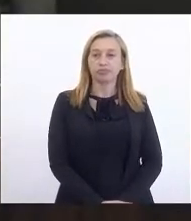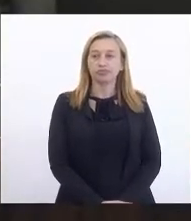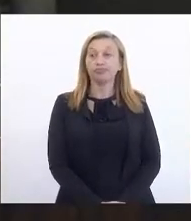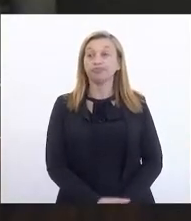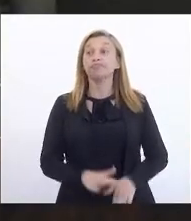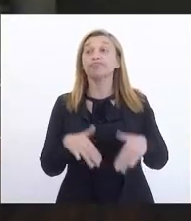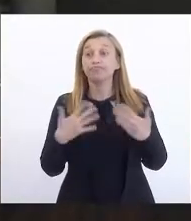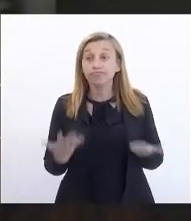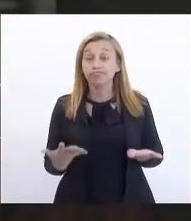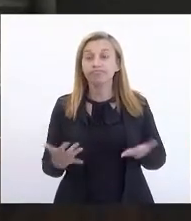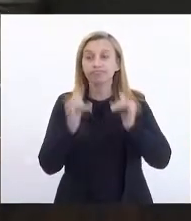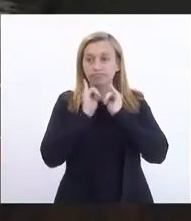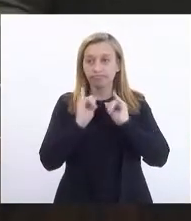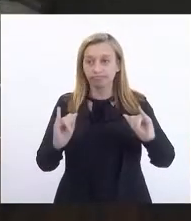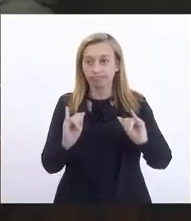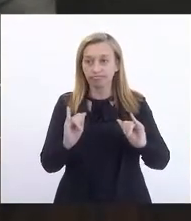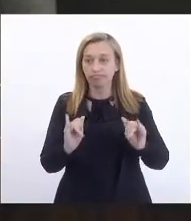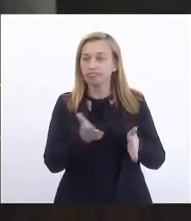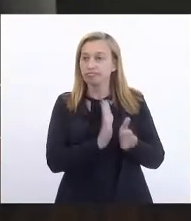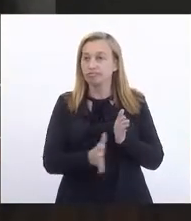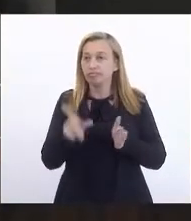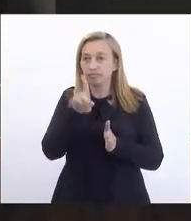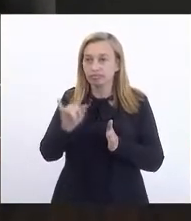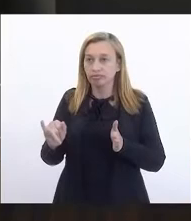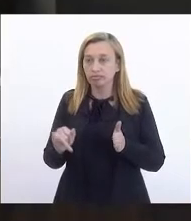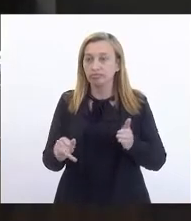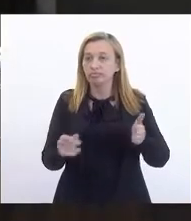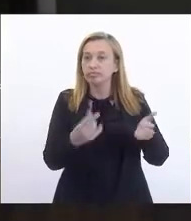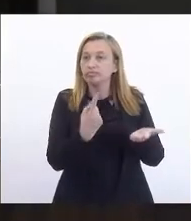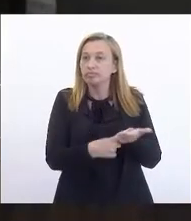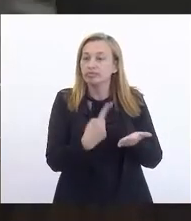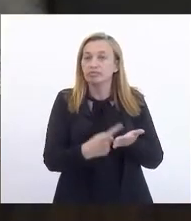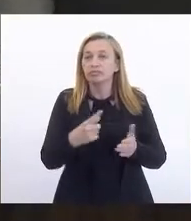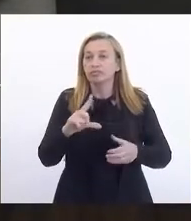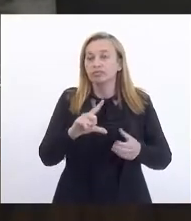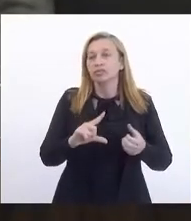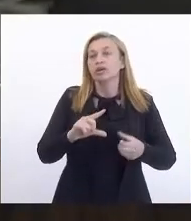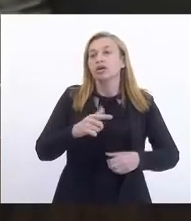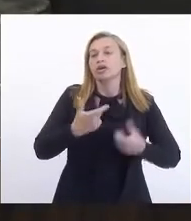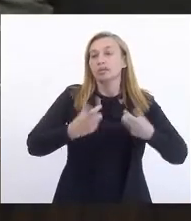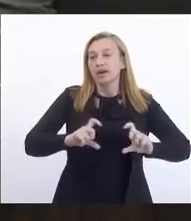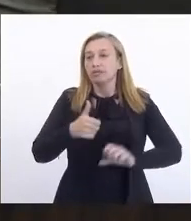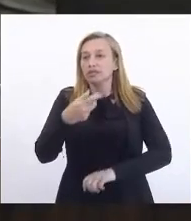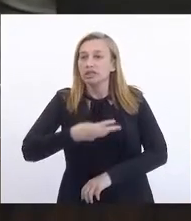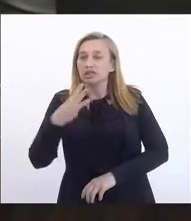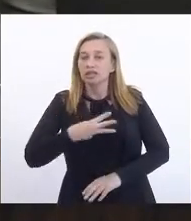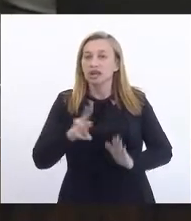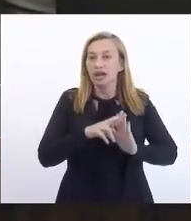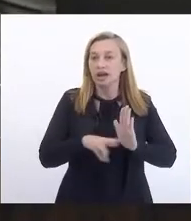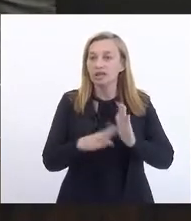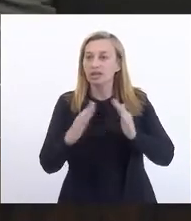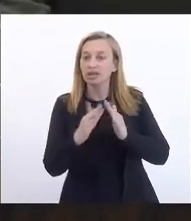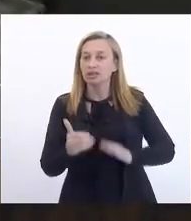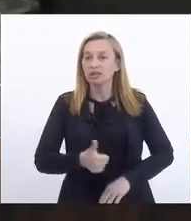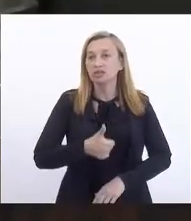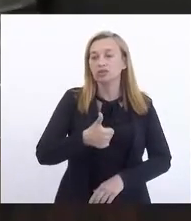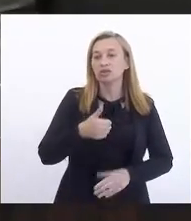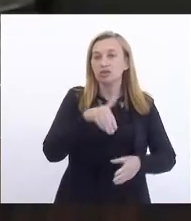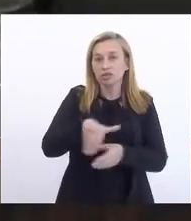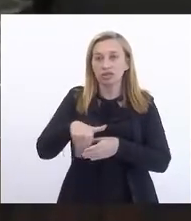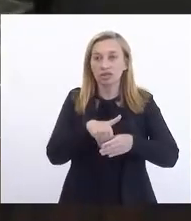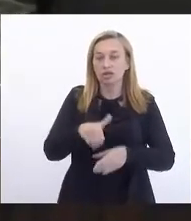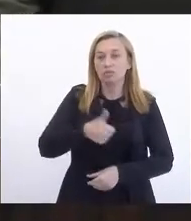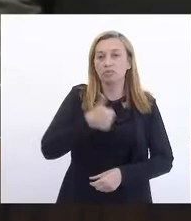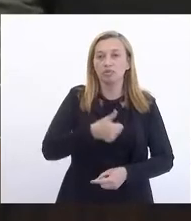Então, anuncio, incluído na ordem do dia, de acordo com o parágrafo 3º do artigo 47 do regimento interno em tramitação ordinária em votação,